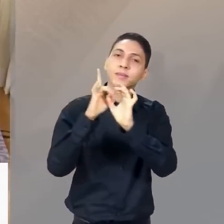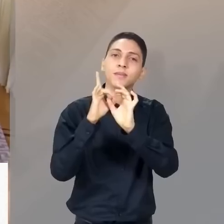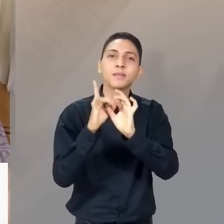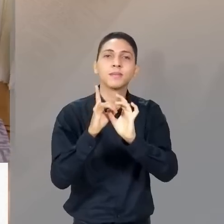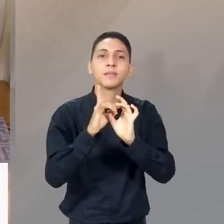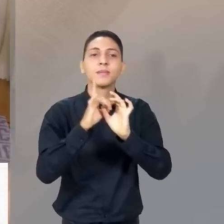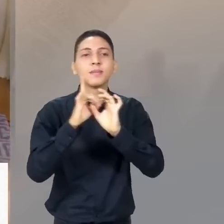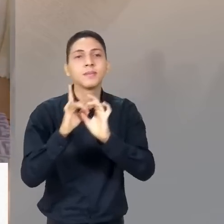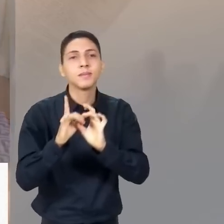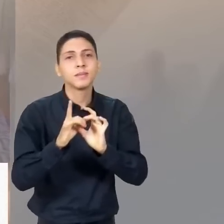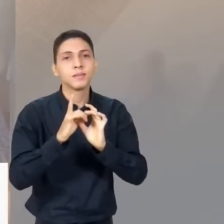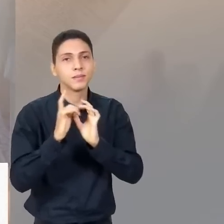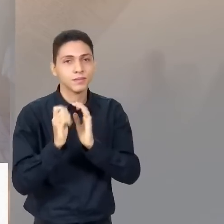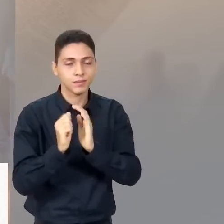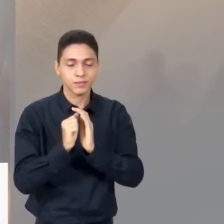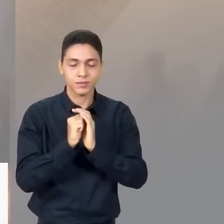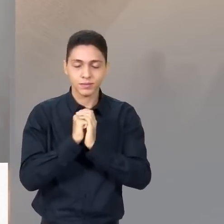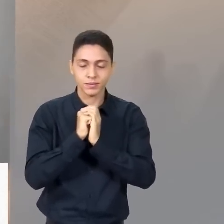ti.